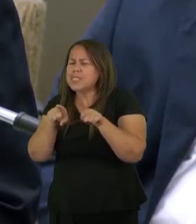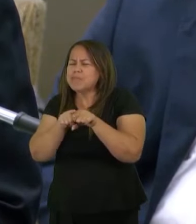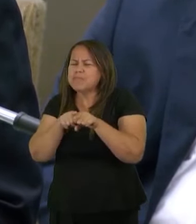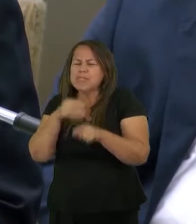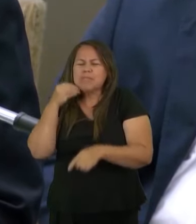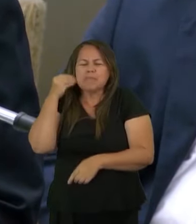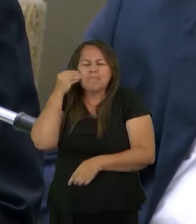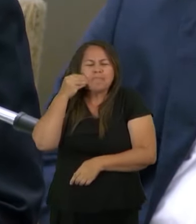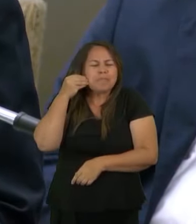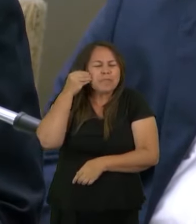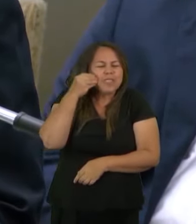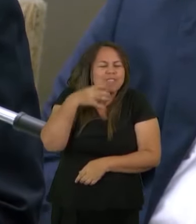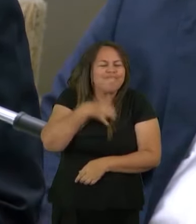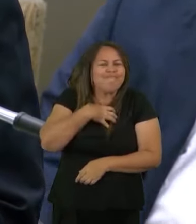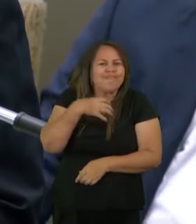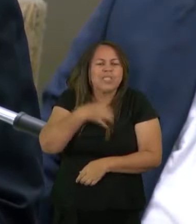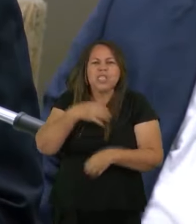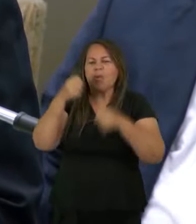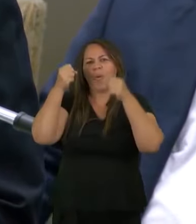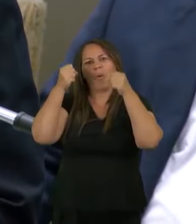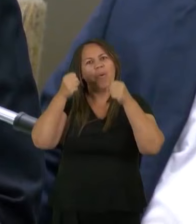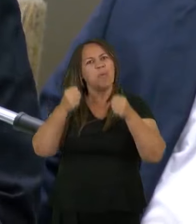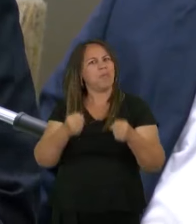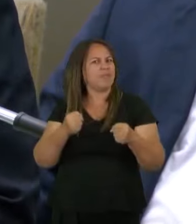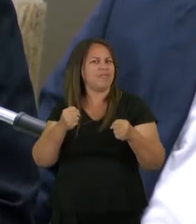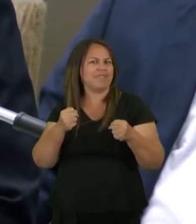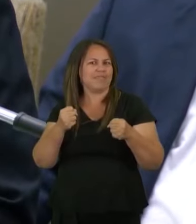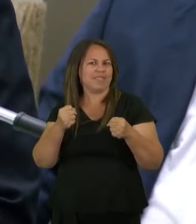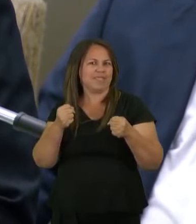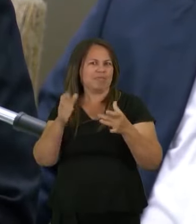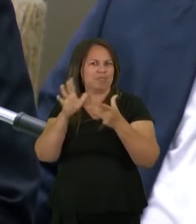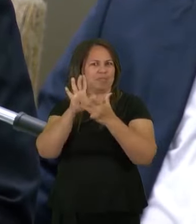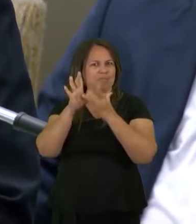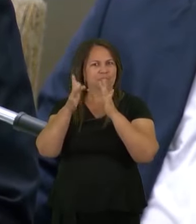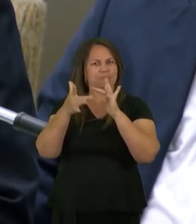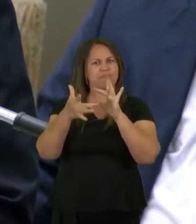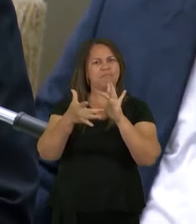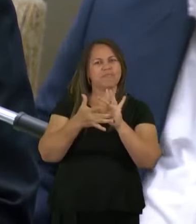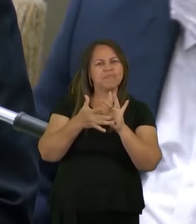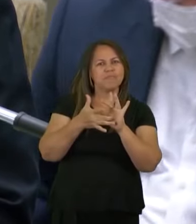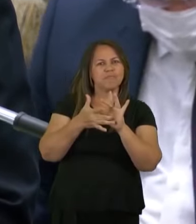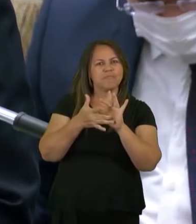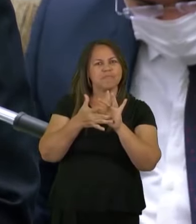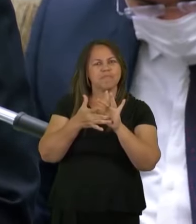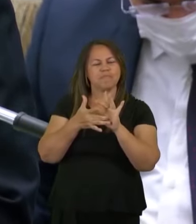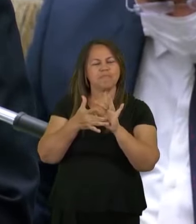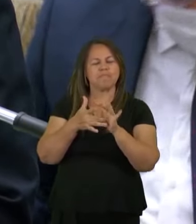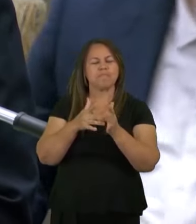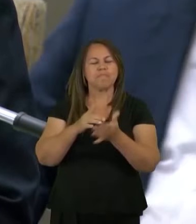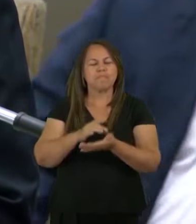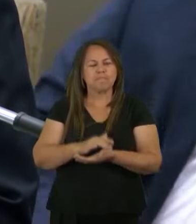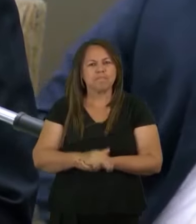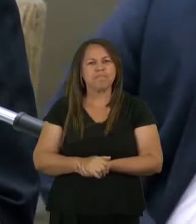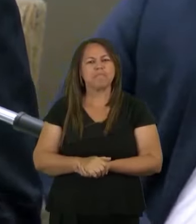a manifestação do seu poder, experimentando assim o